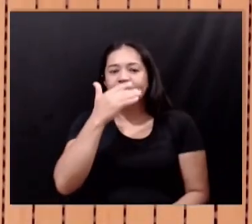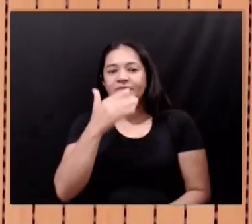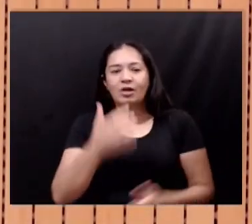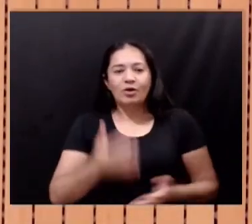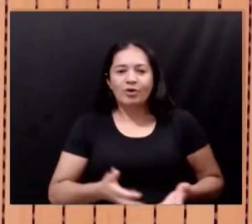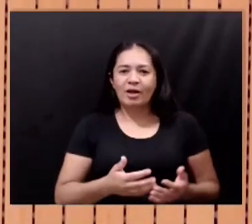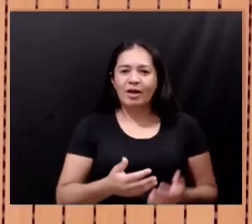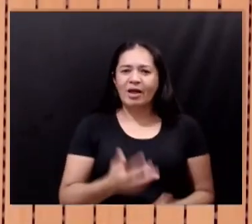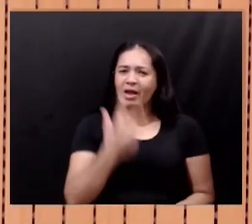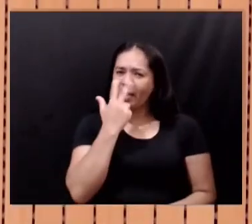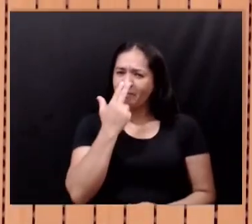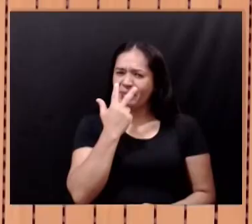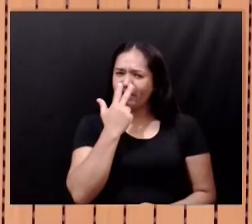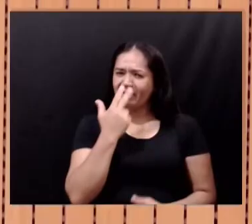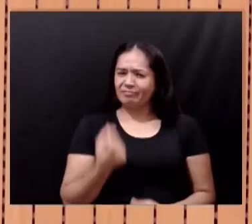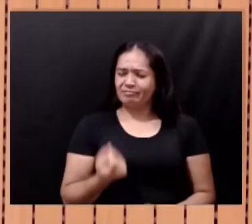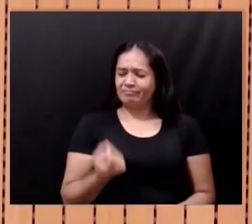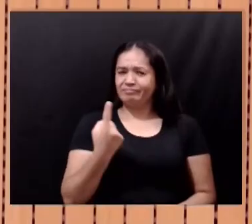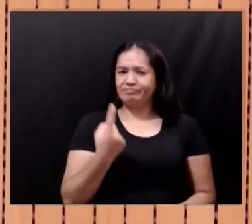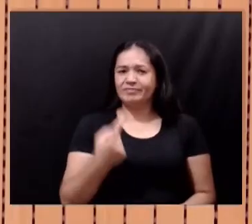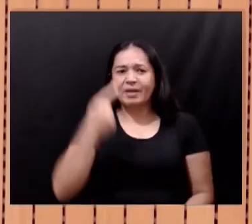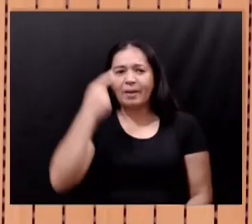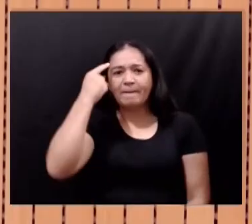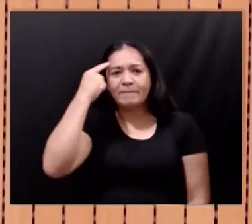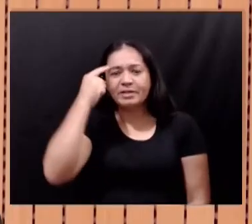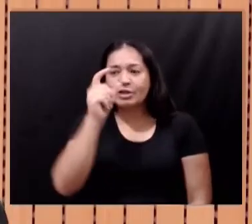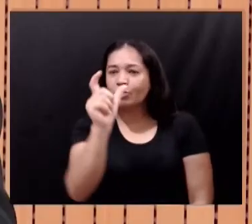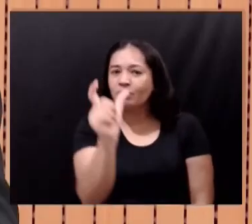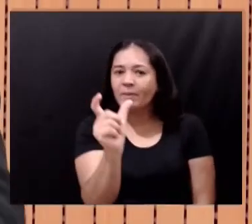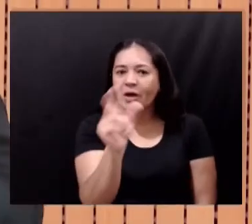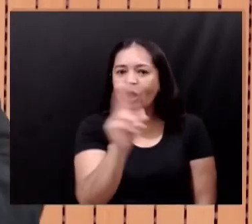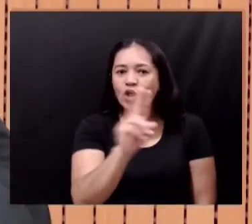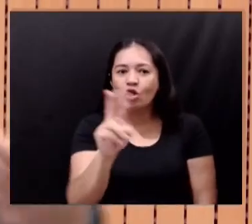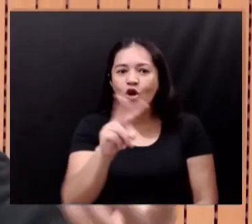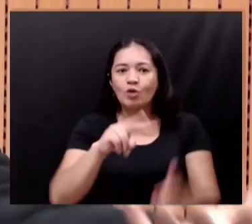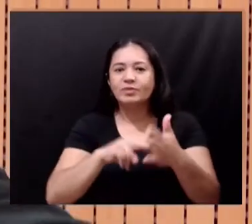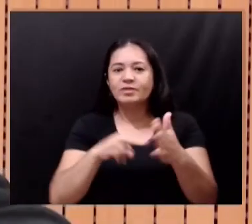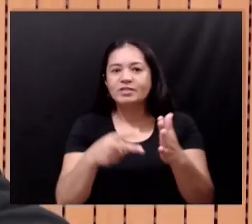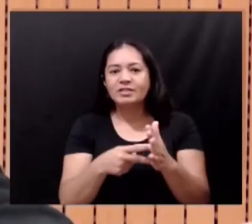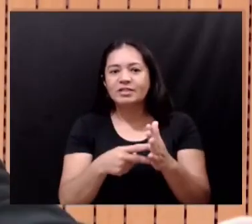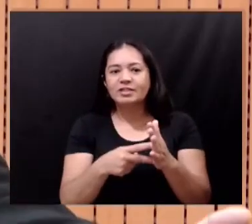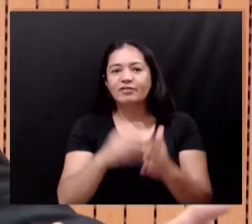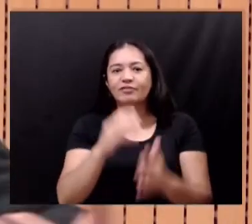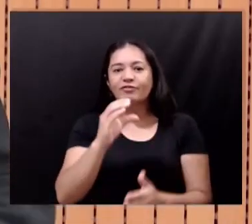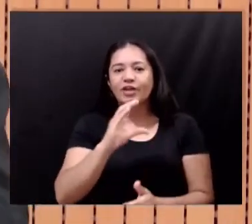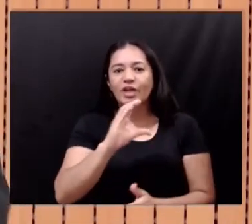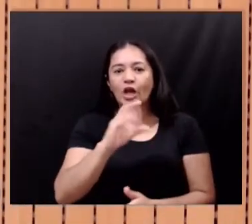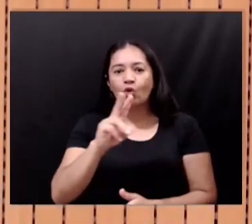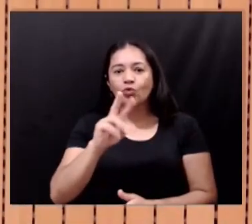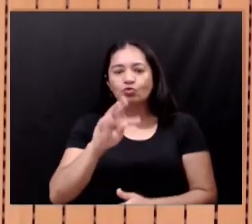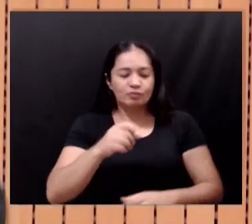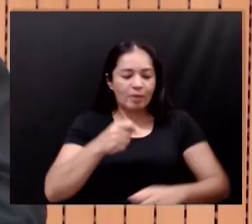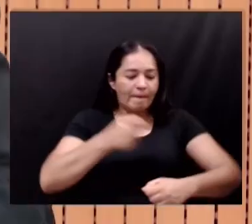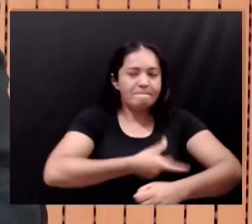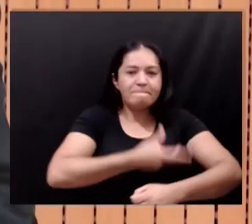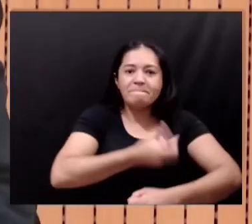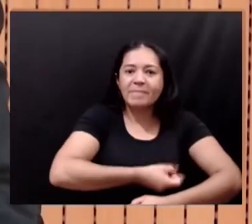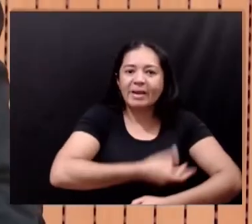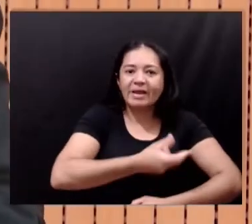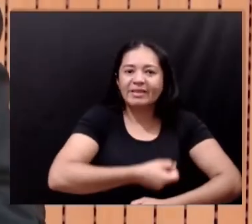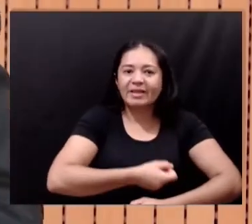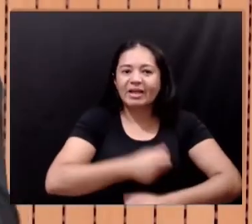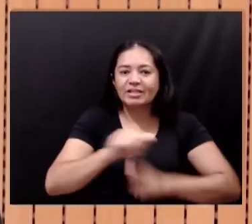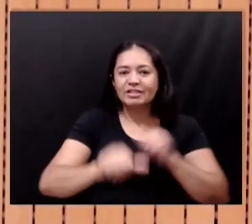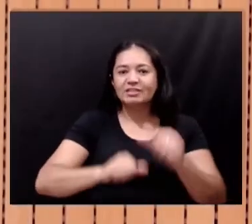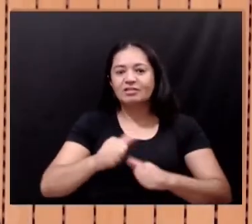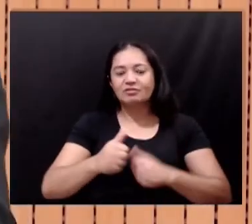gente pensar que uma palavra cujo nome significa cultivada, ou seja, as pessoas plantavam, se tornou, a partir do século